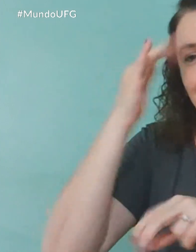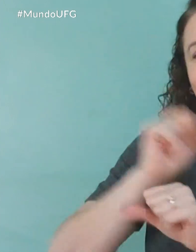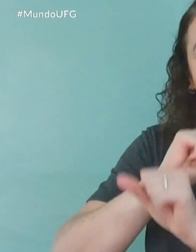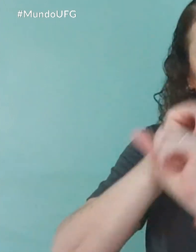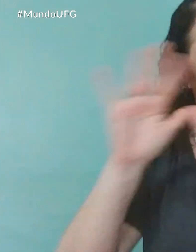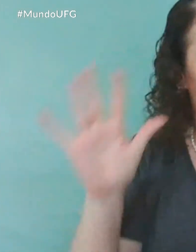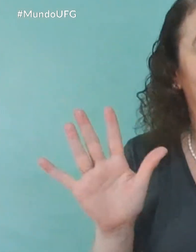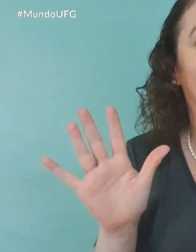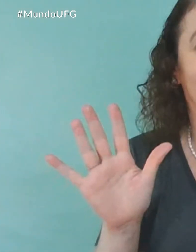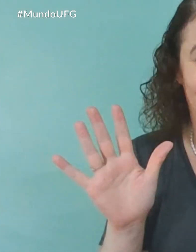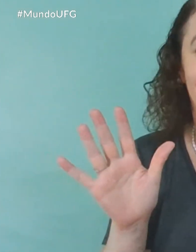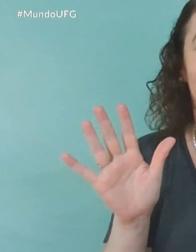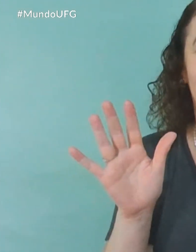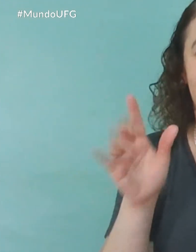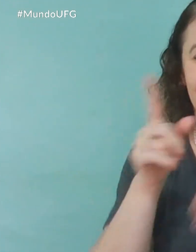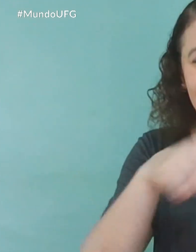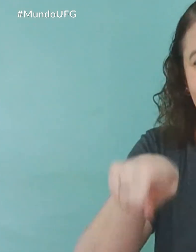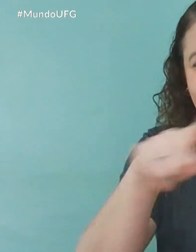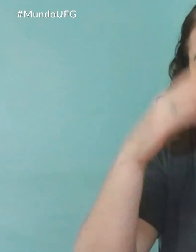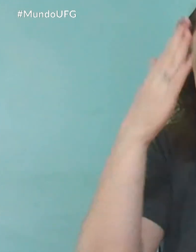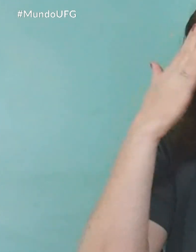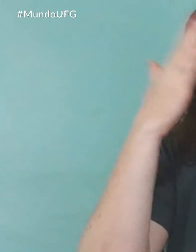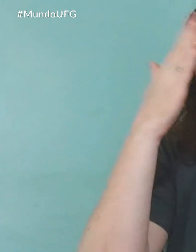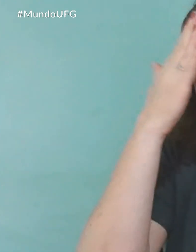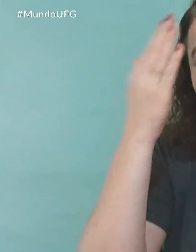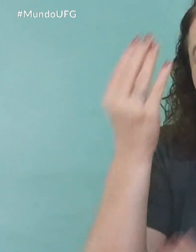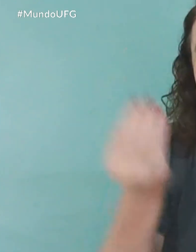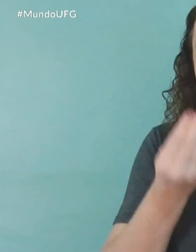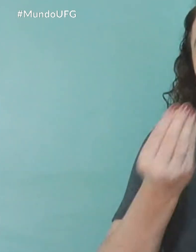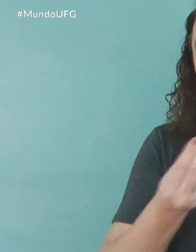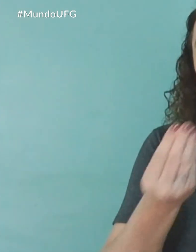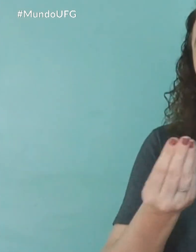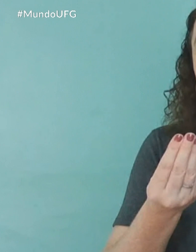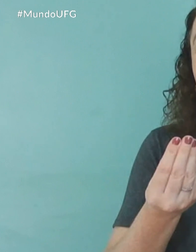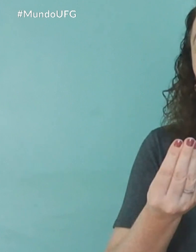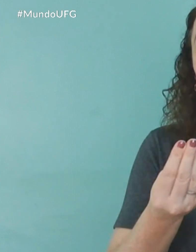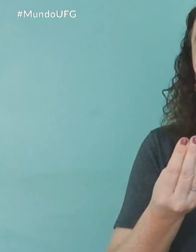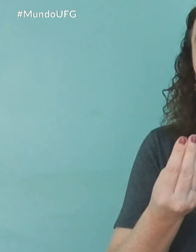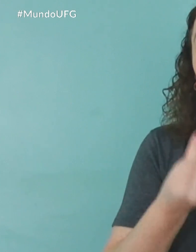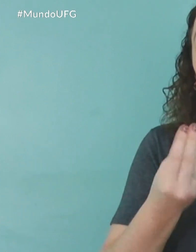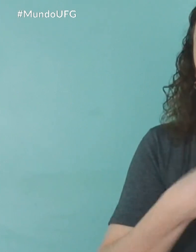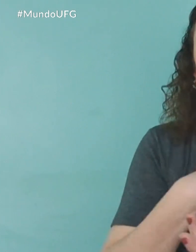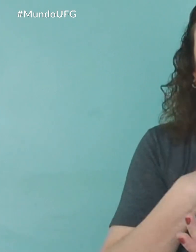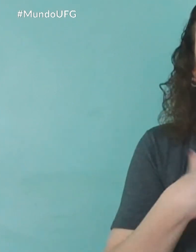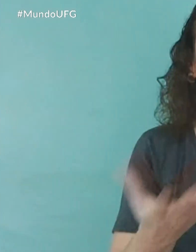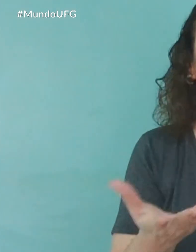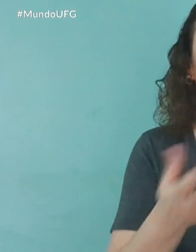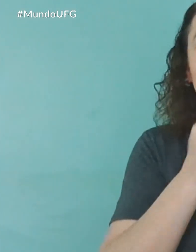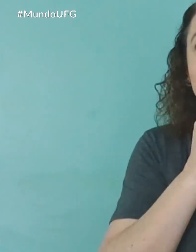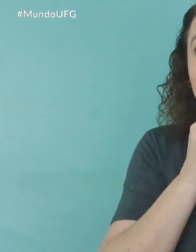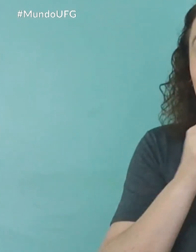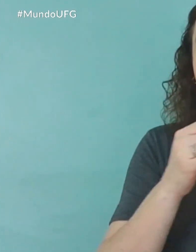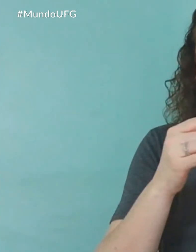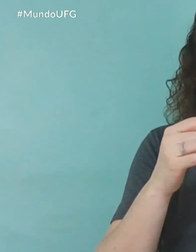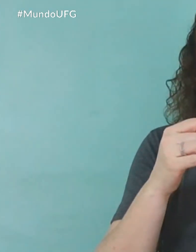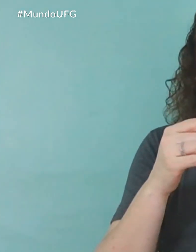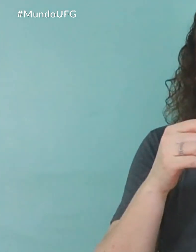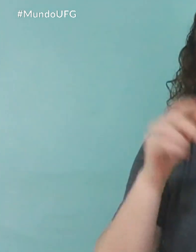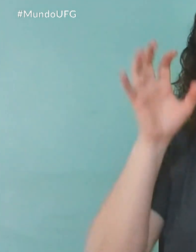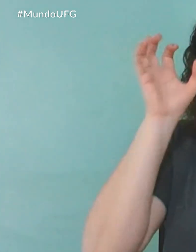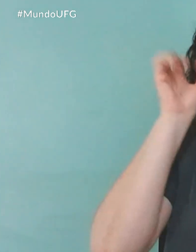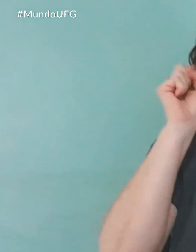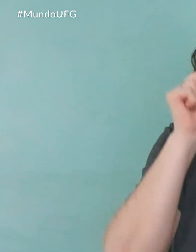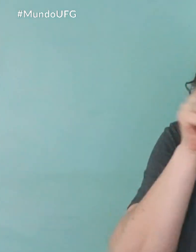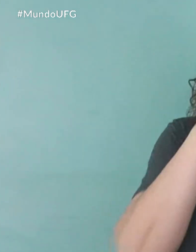de vestibulares, enfim, nós temos diferentes ações que vão